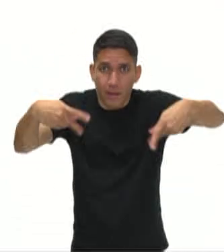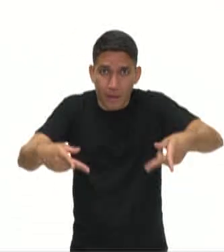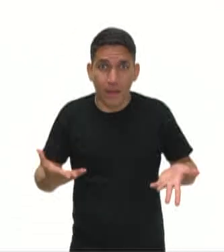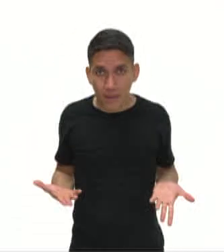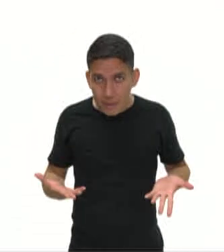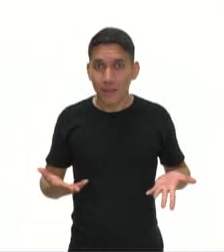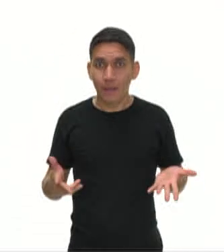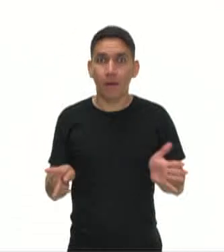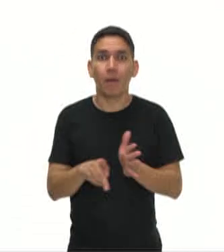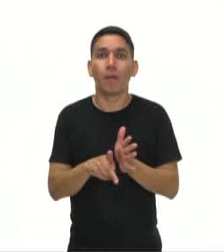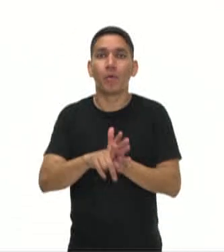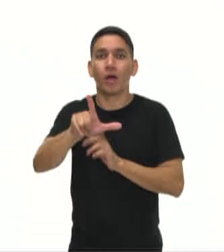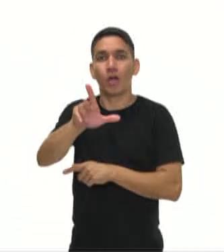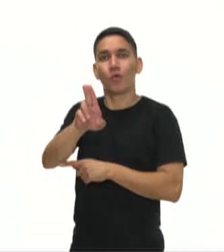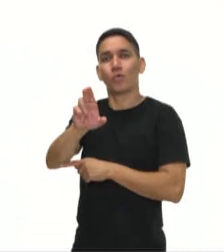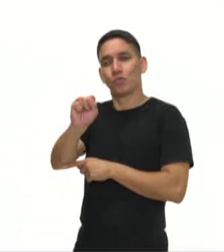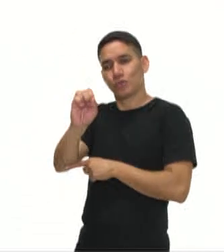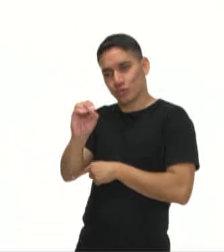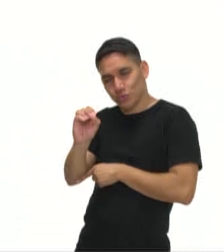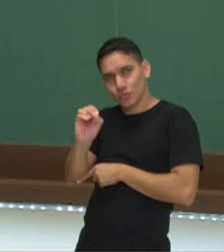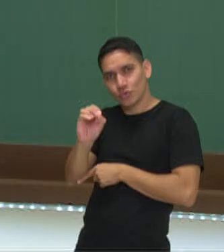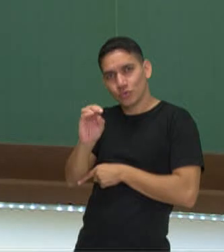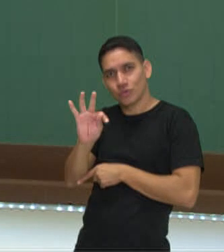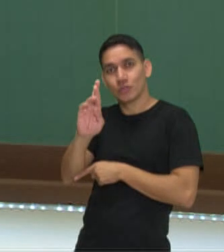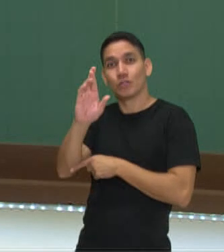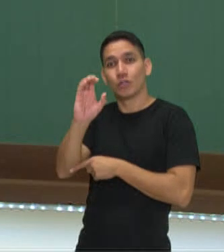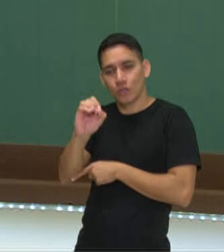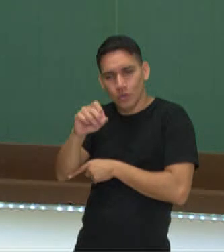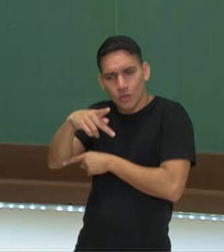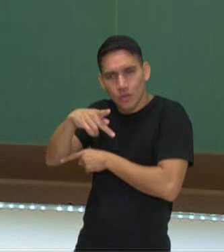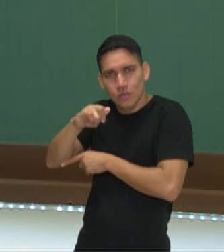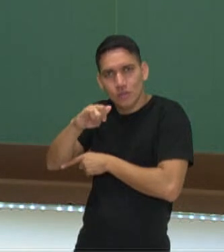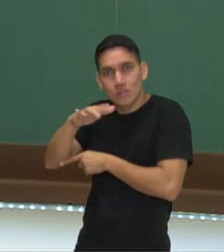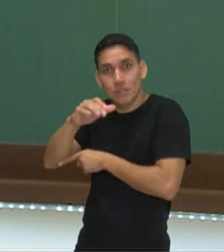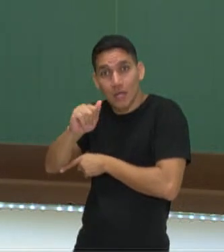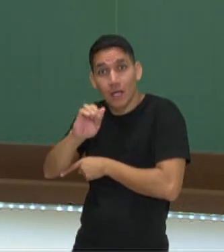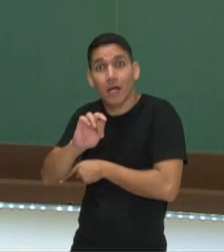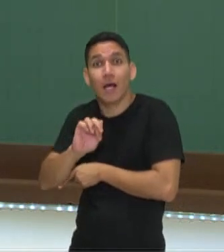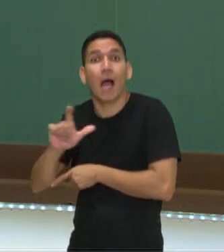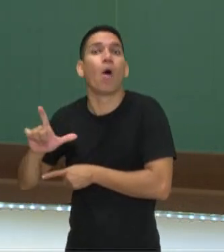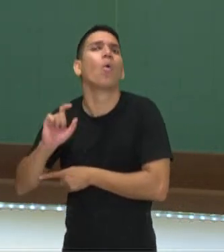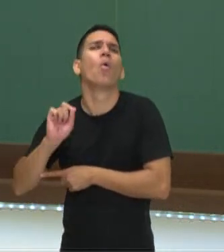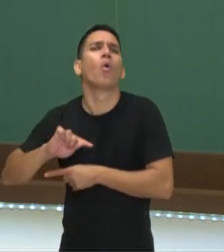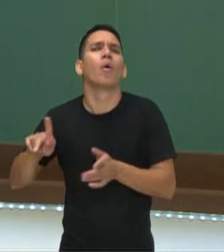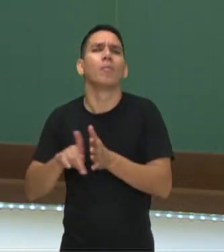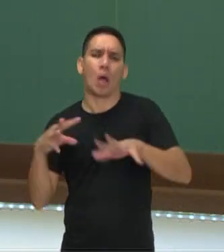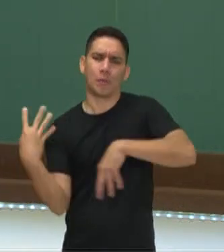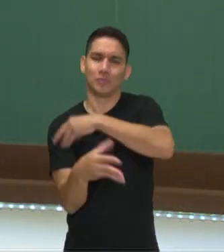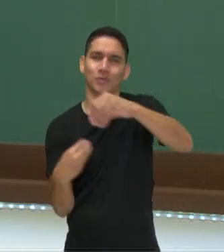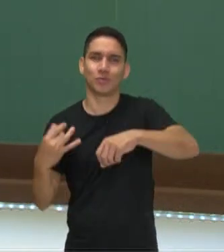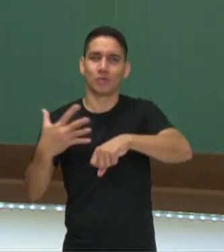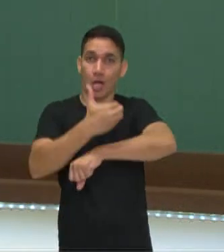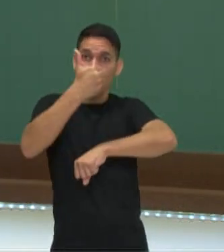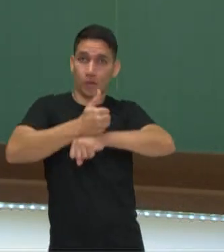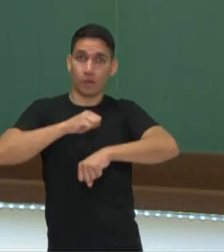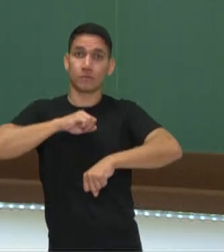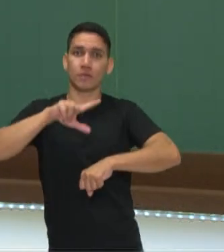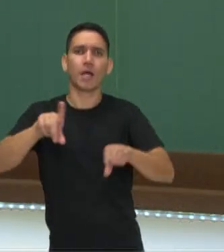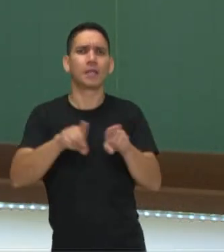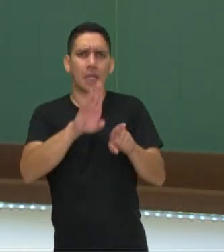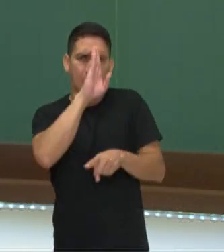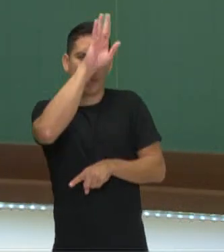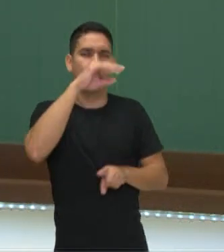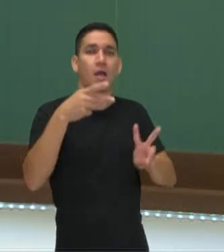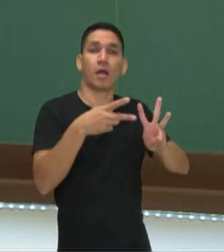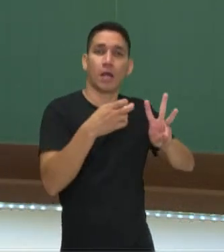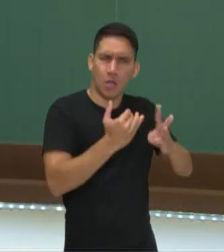civilização luso-tropical, né? Essa mistura de colonizadores portugueses com povos indígenas, principalmente